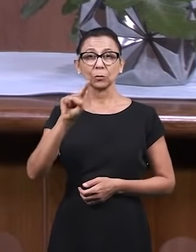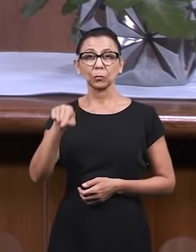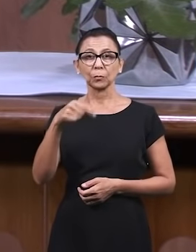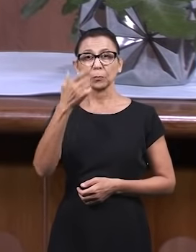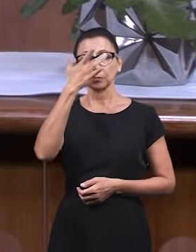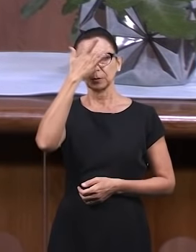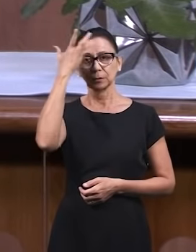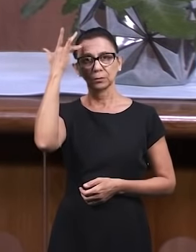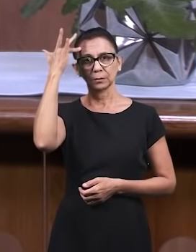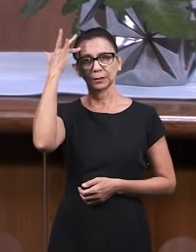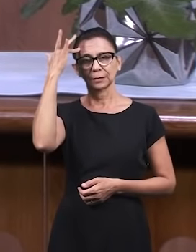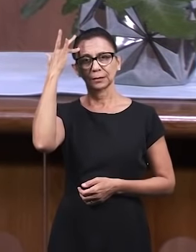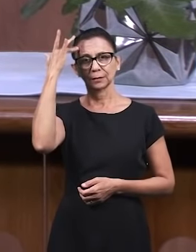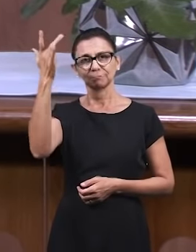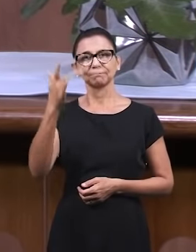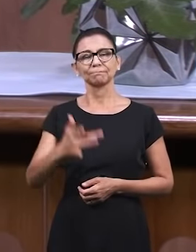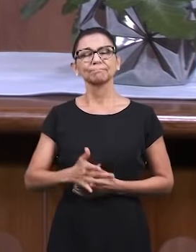pessoas.